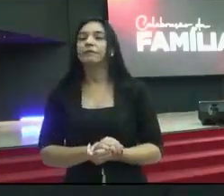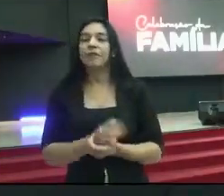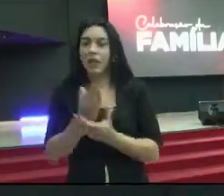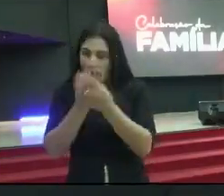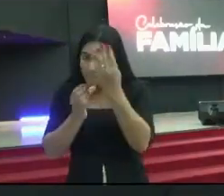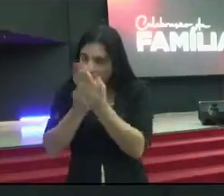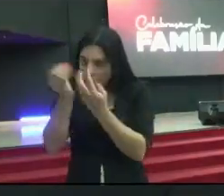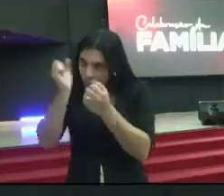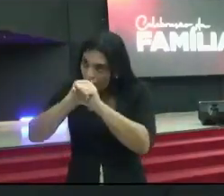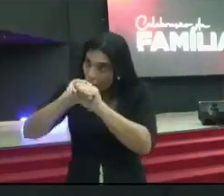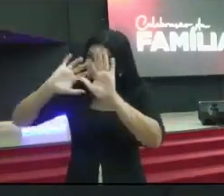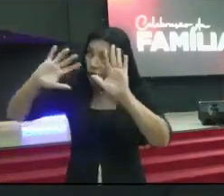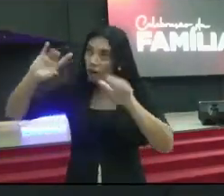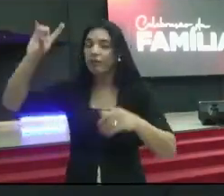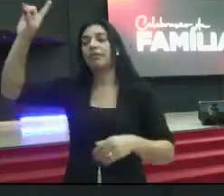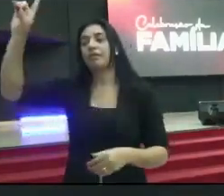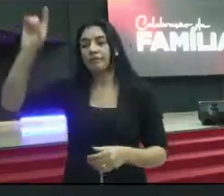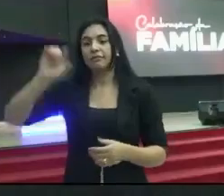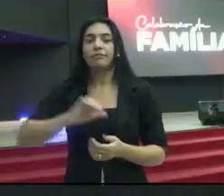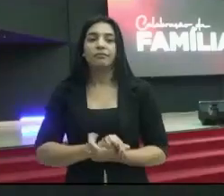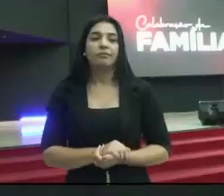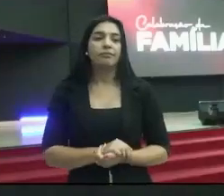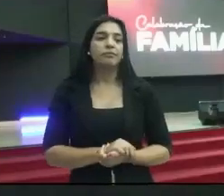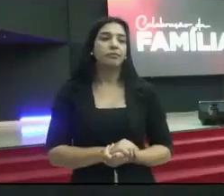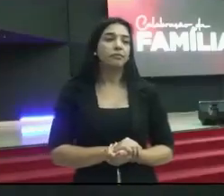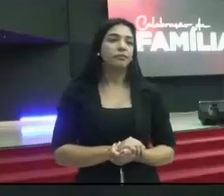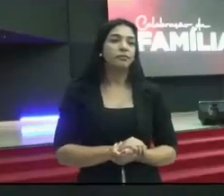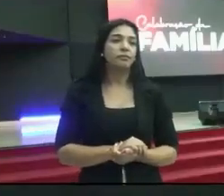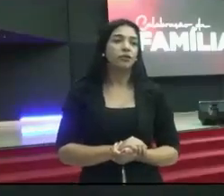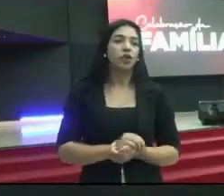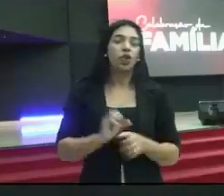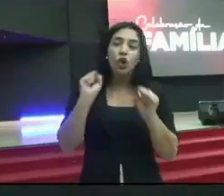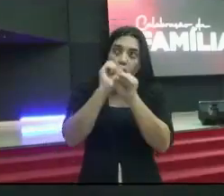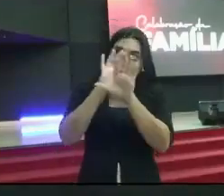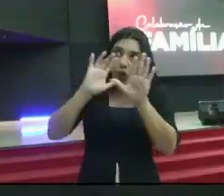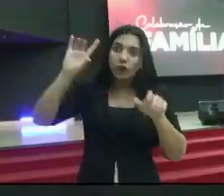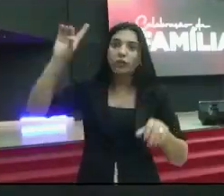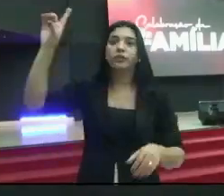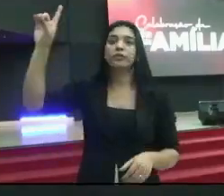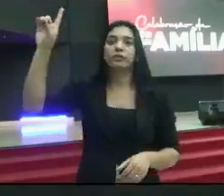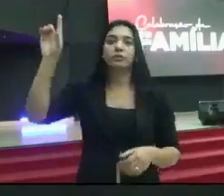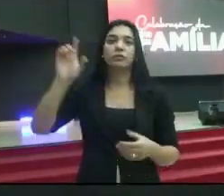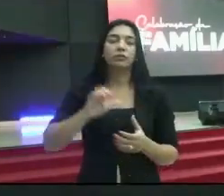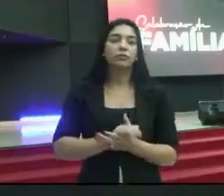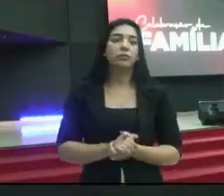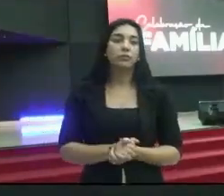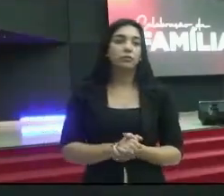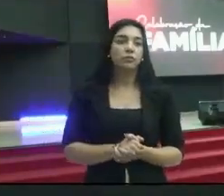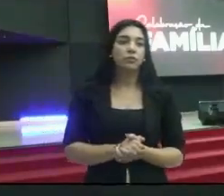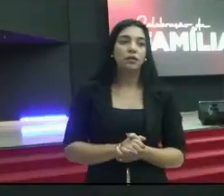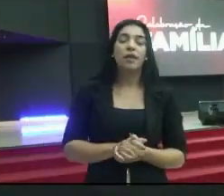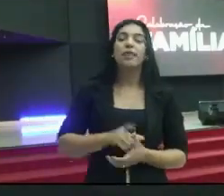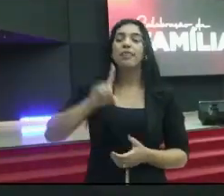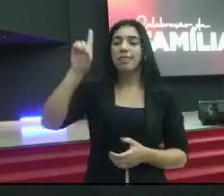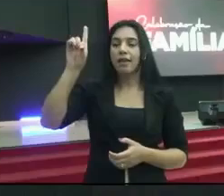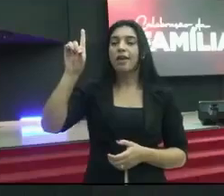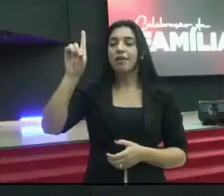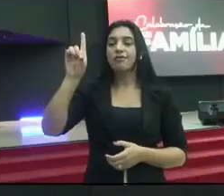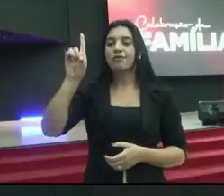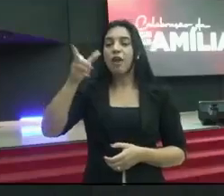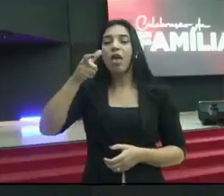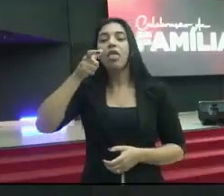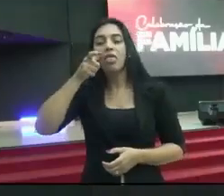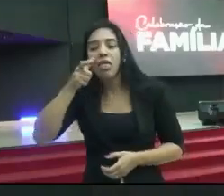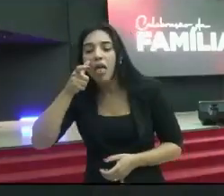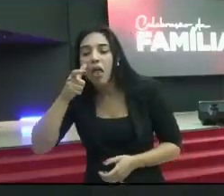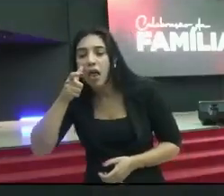Levante a mão e diga glória a Deus. Diga glória a Deus. Deus está interessado